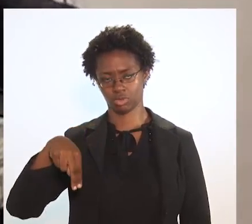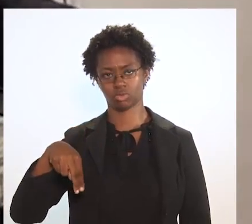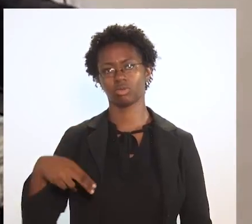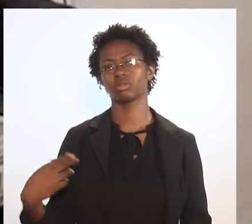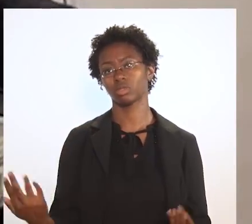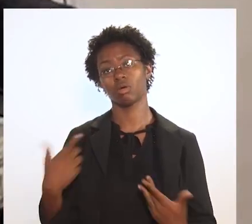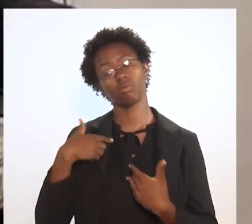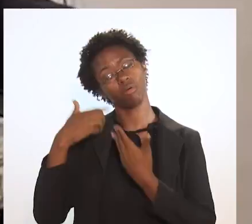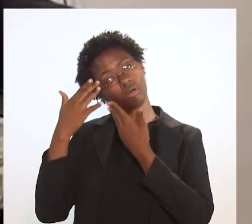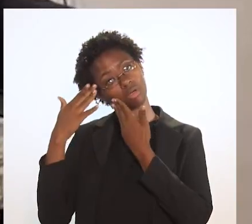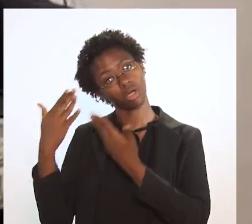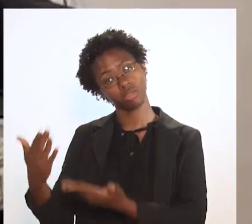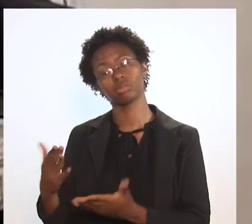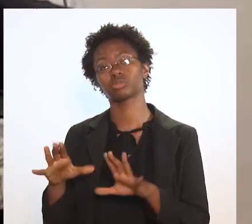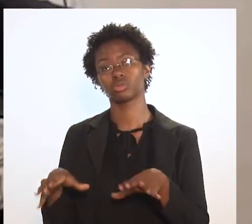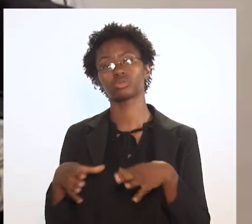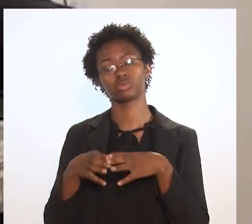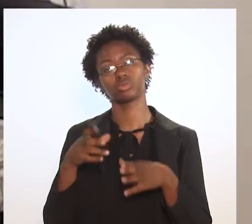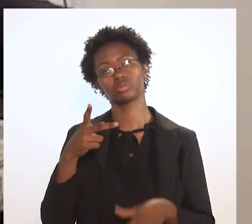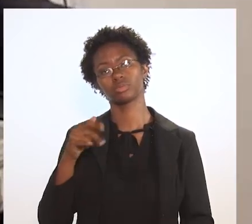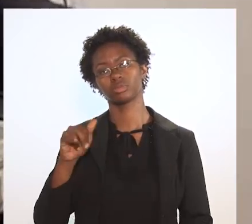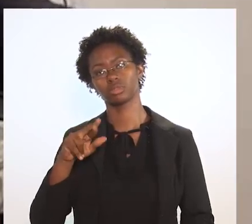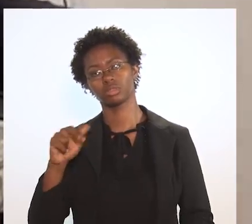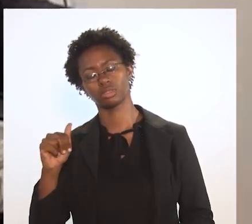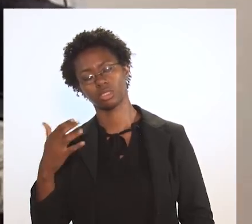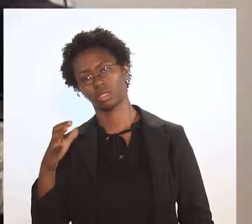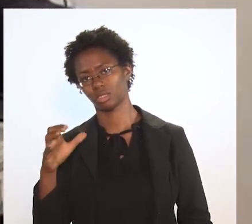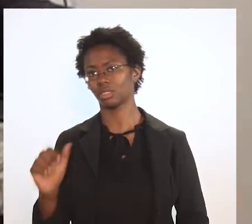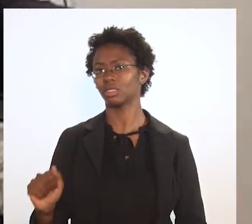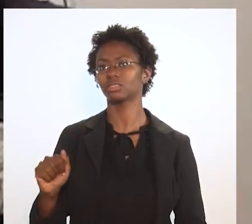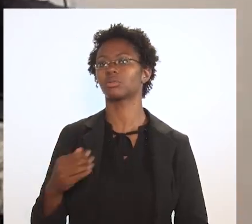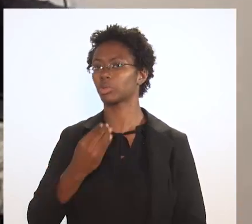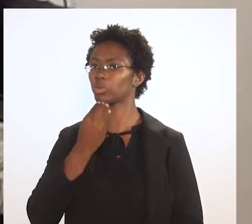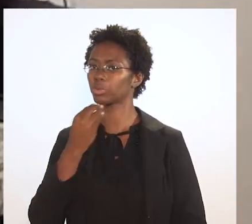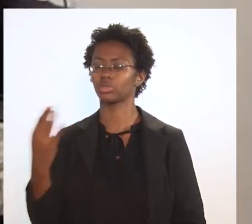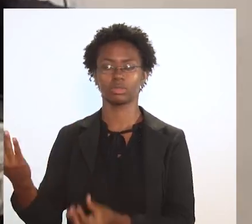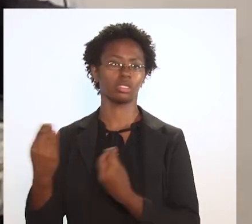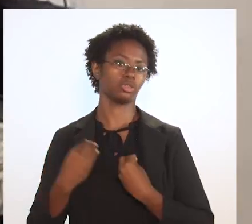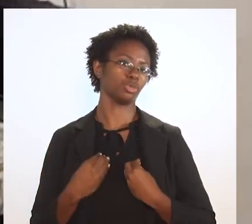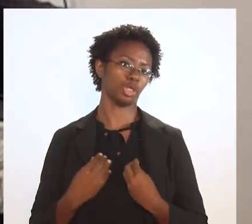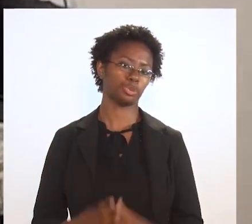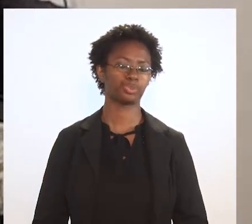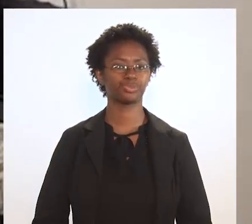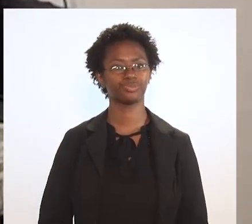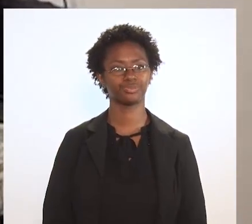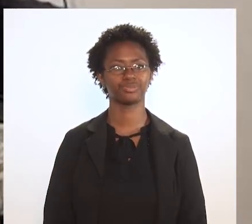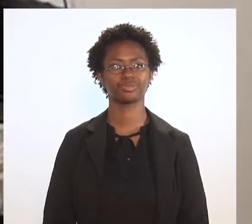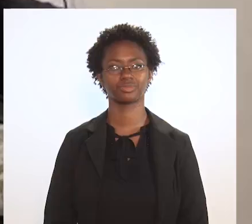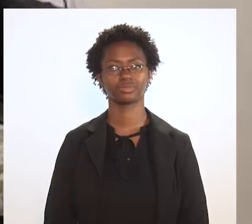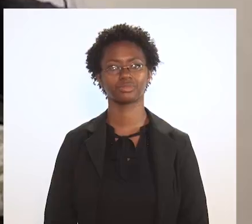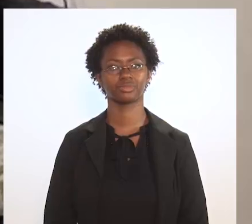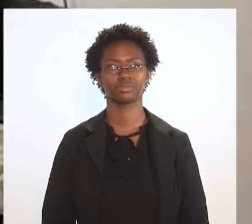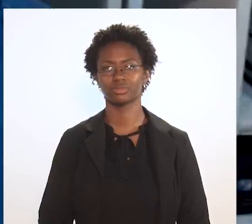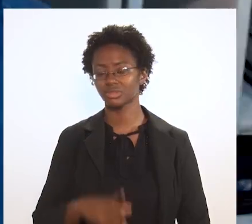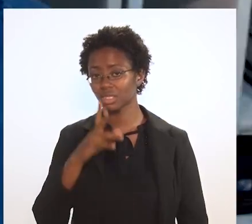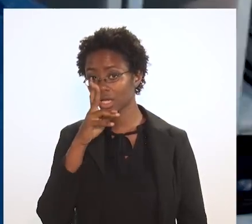Manhães. Então, eu devo tudo ao Grupo Pirraça e a Milton Manhães pela oportunidade que me